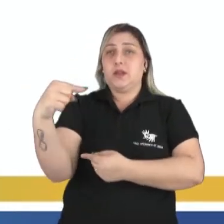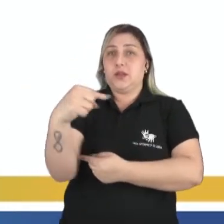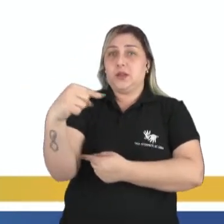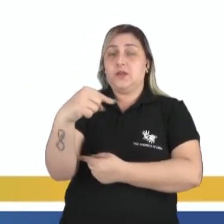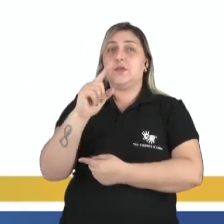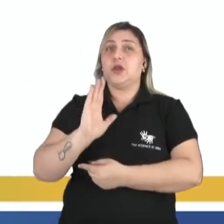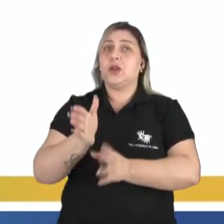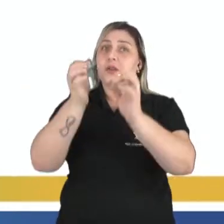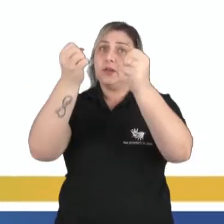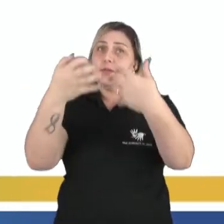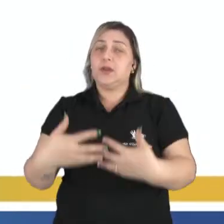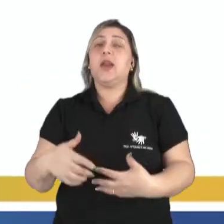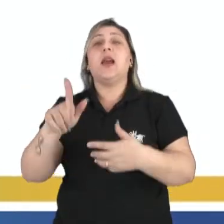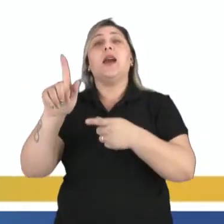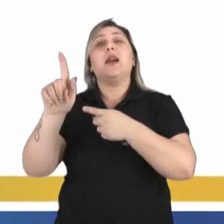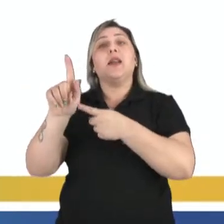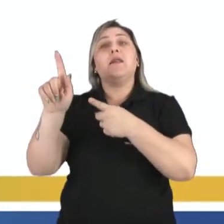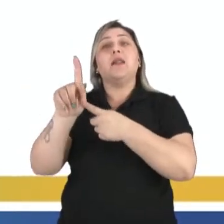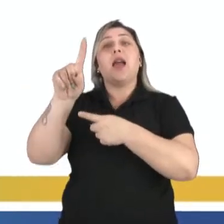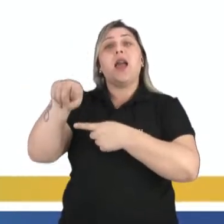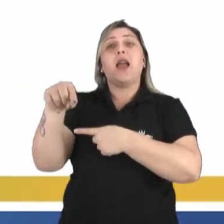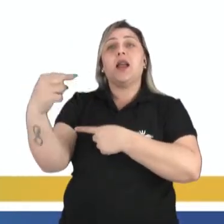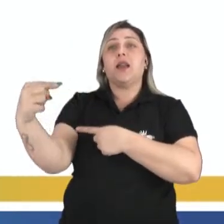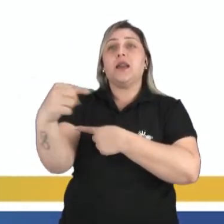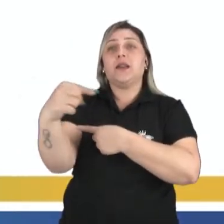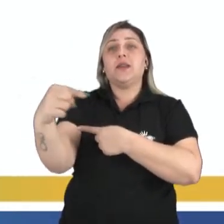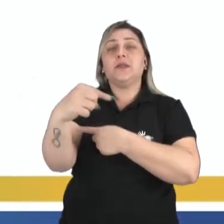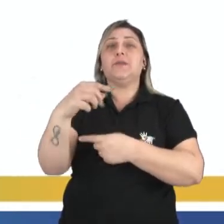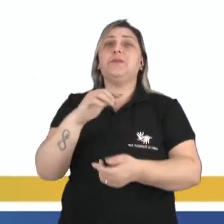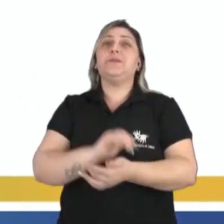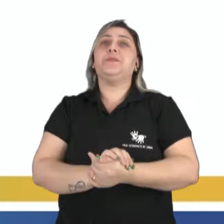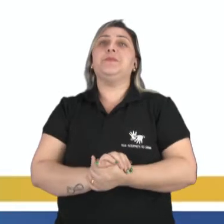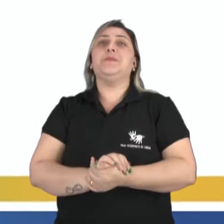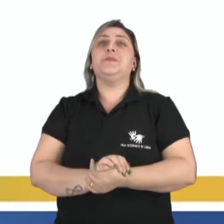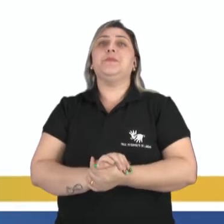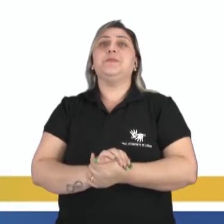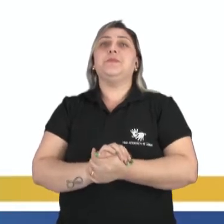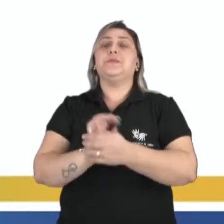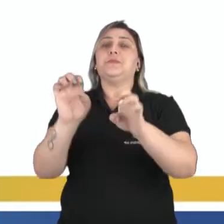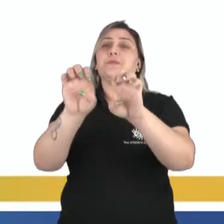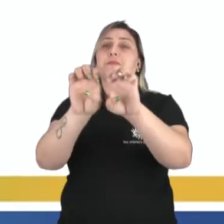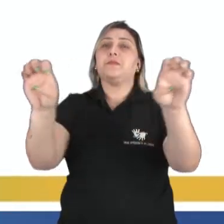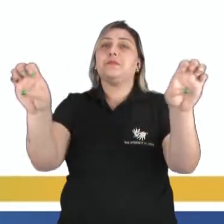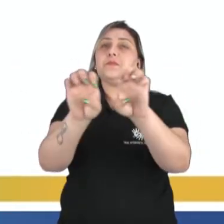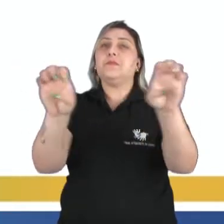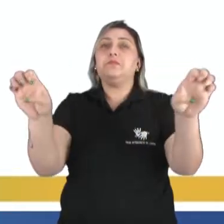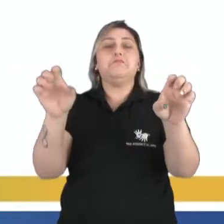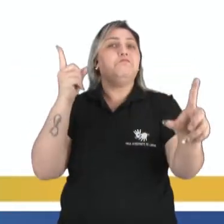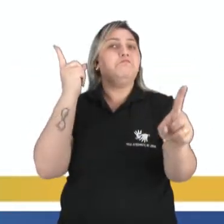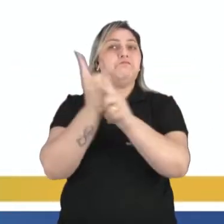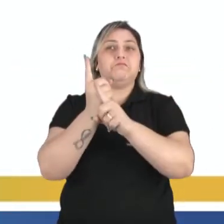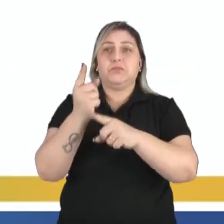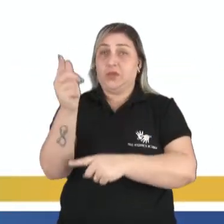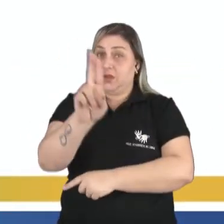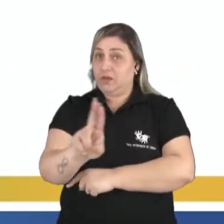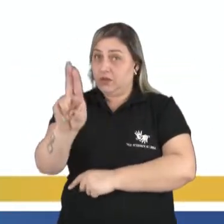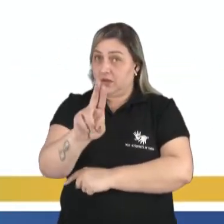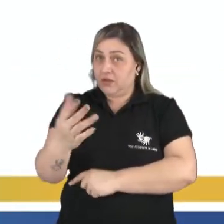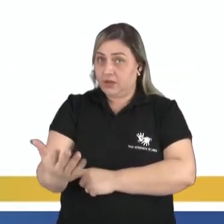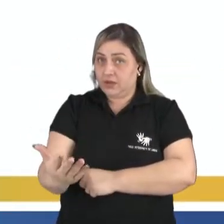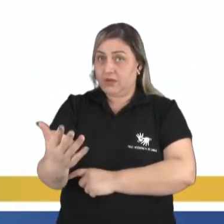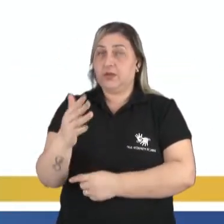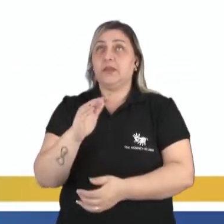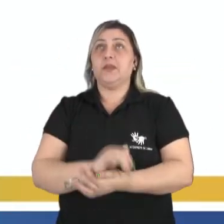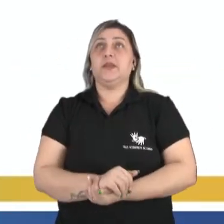já expliquei, porque a gravidade ela é negativa, tudo bem? Essas expressões, pessoal, eu não encontrei questões que usasse isso,